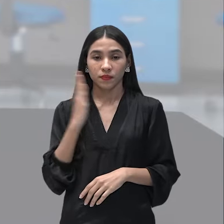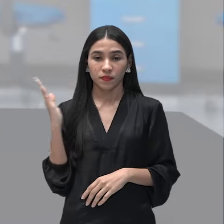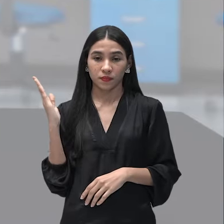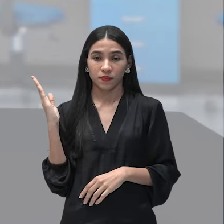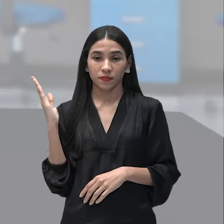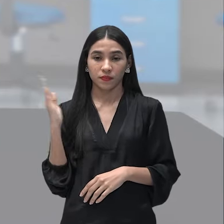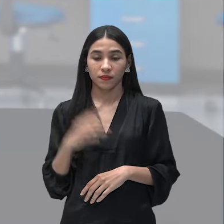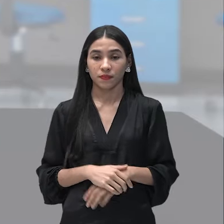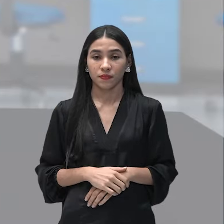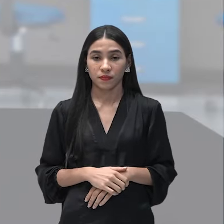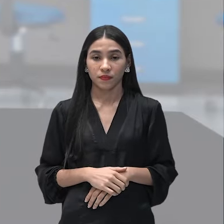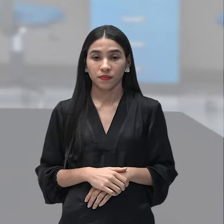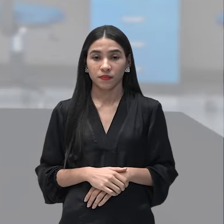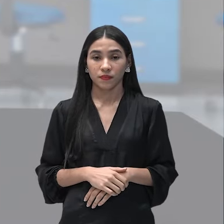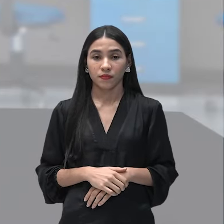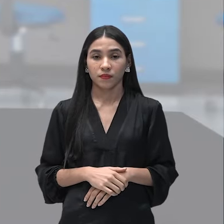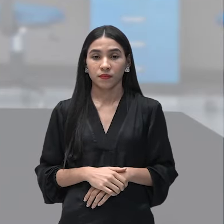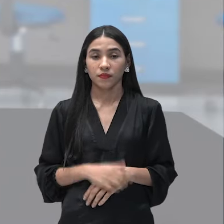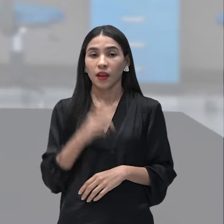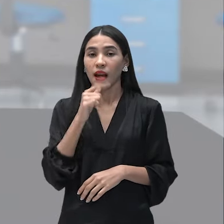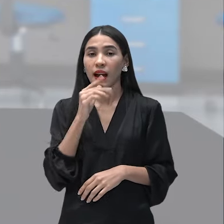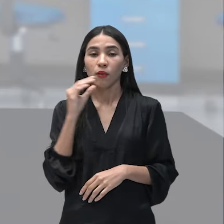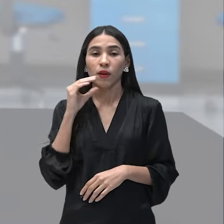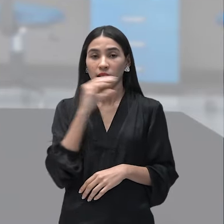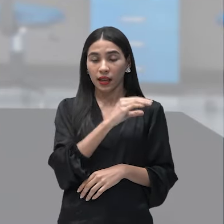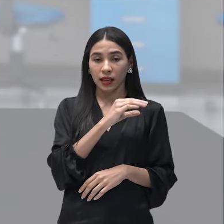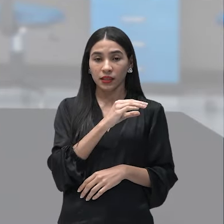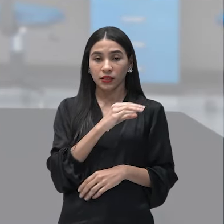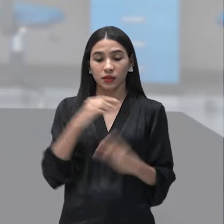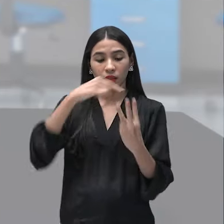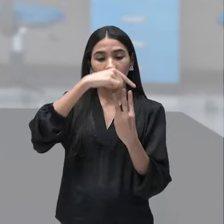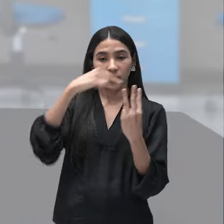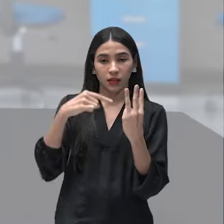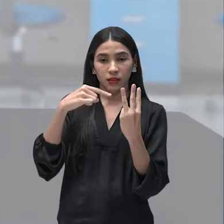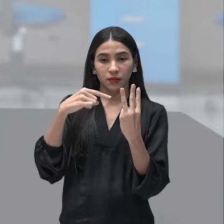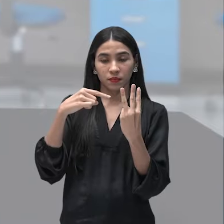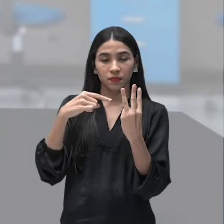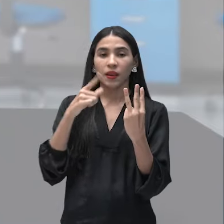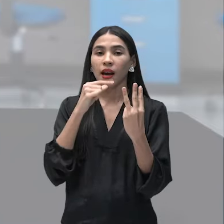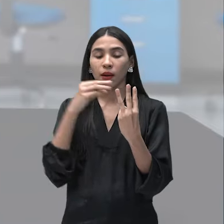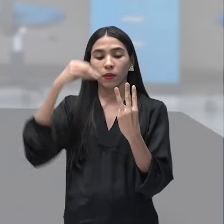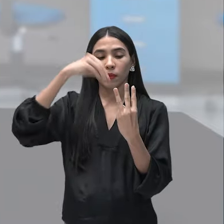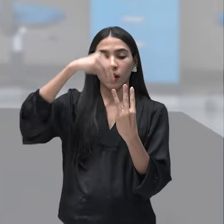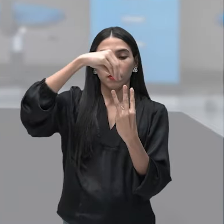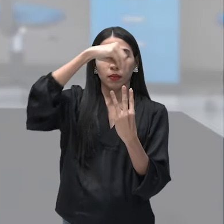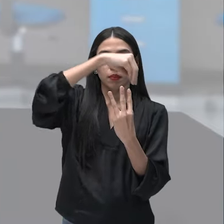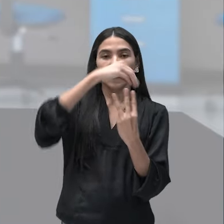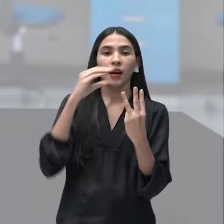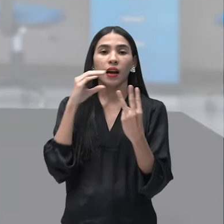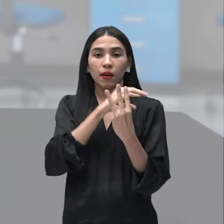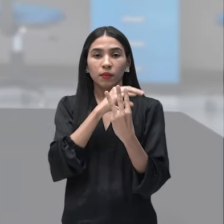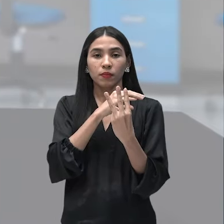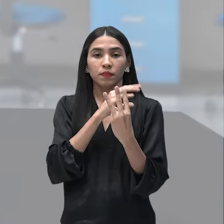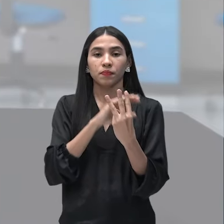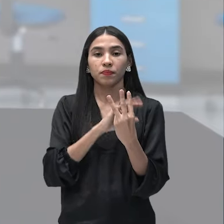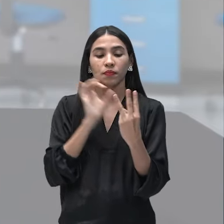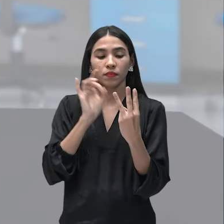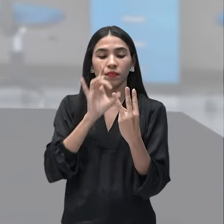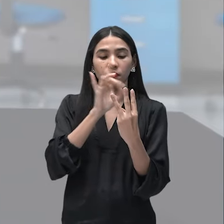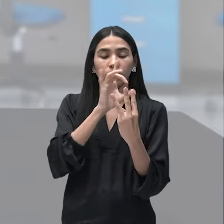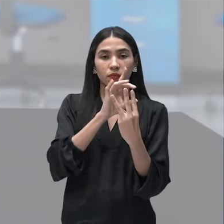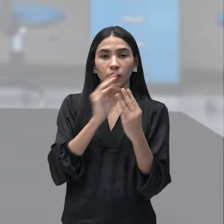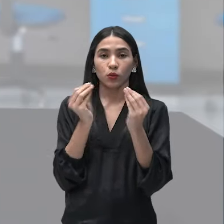bem, né? Então, nós colocamos aqui água morna em cada tubo de ensaio. E para cada tubo desse, nós vamos colocar uma